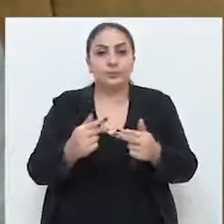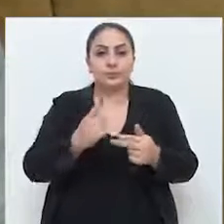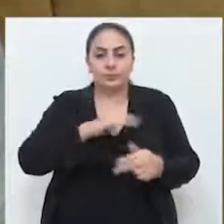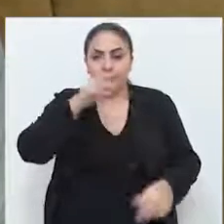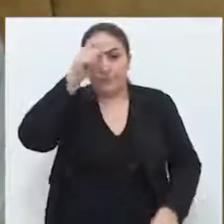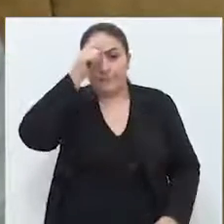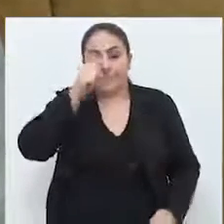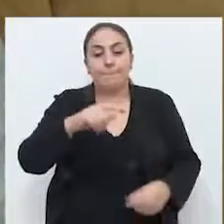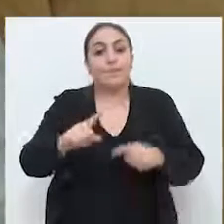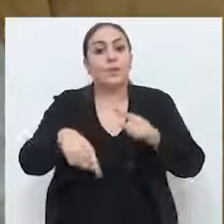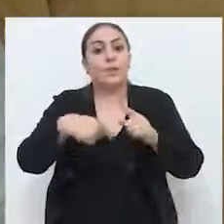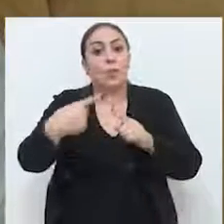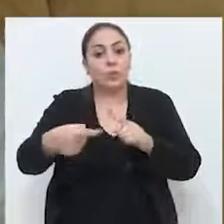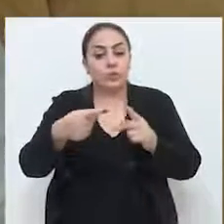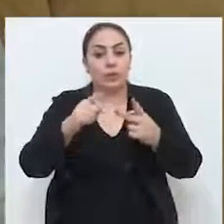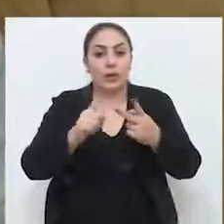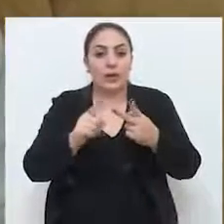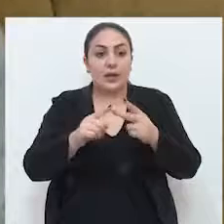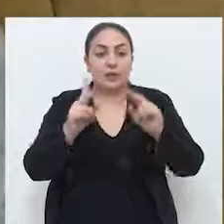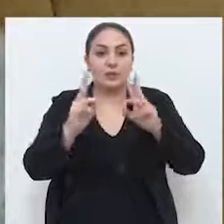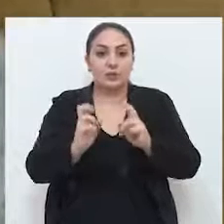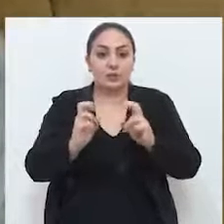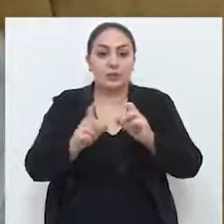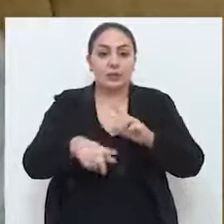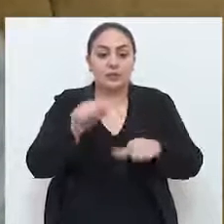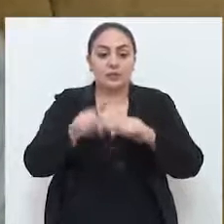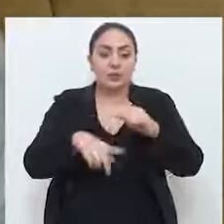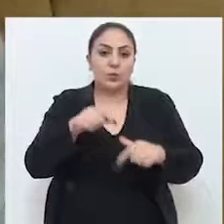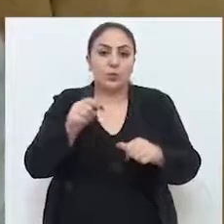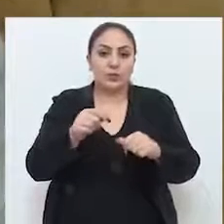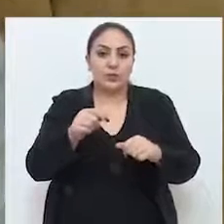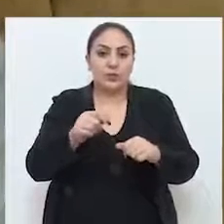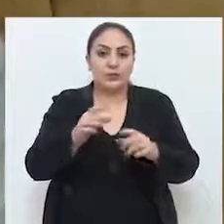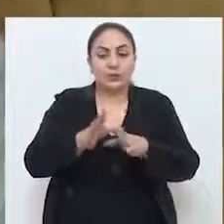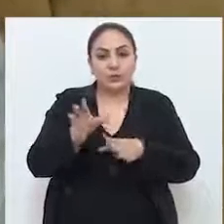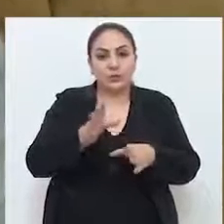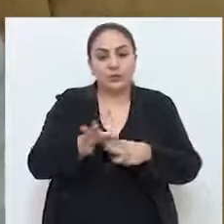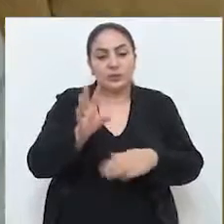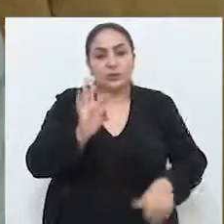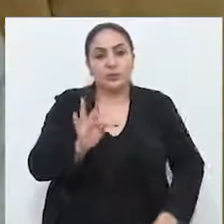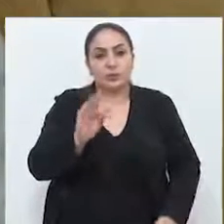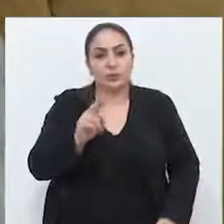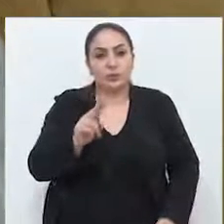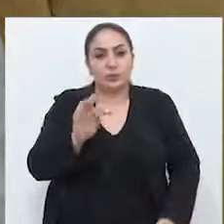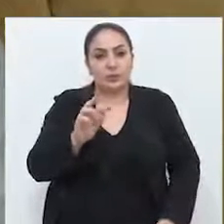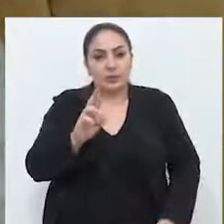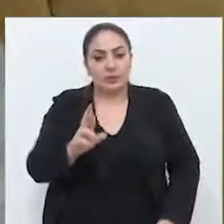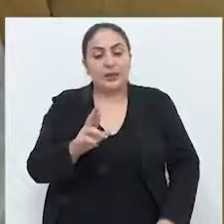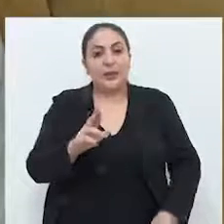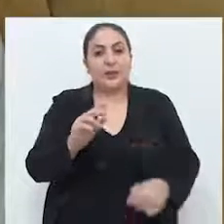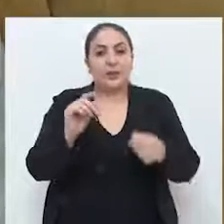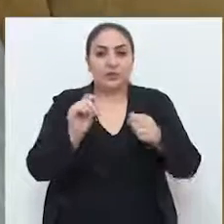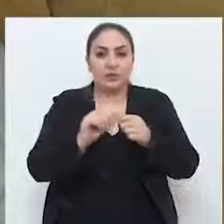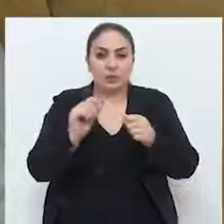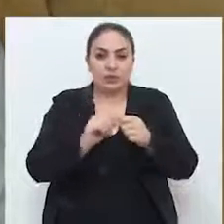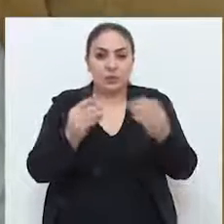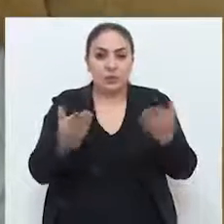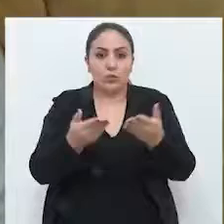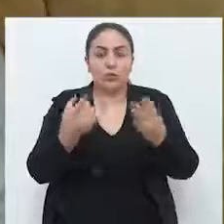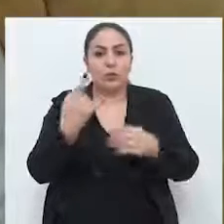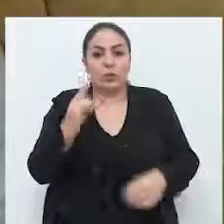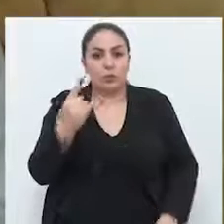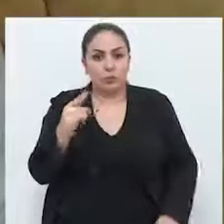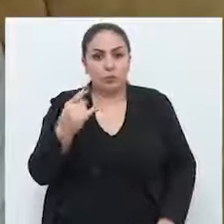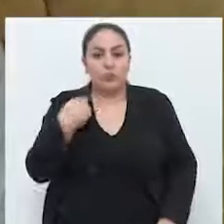que está em análise. Uma outra questão é a própria escolha dos conselheiros tutelares, é a forma que está sendo feita hoje. Na última